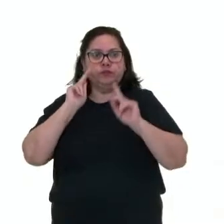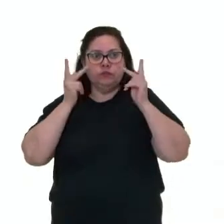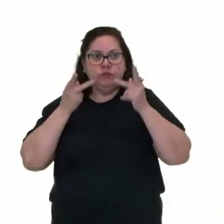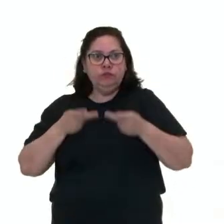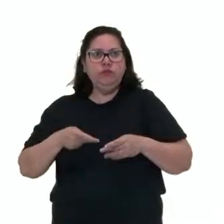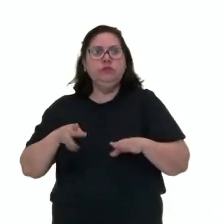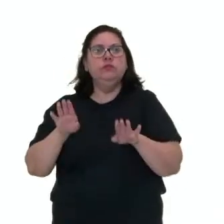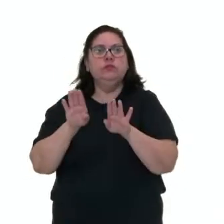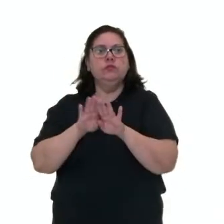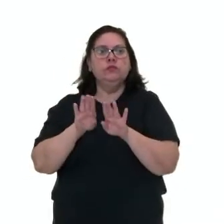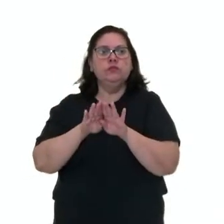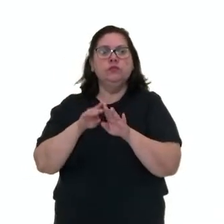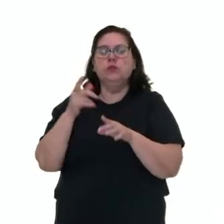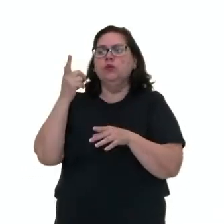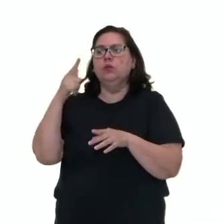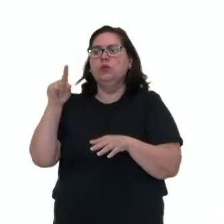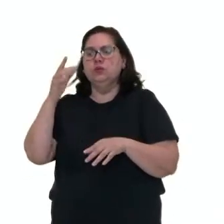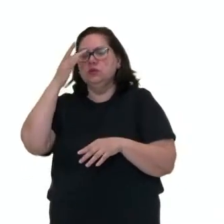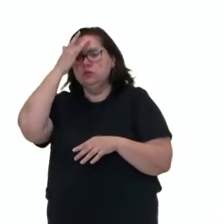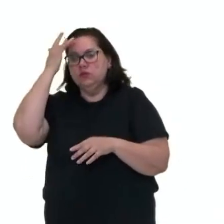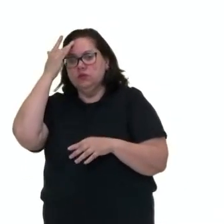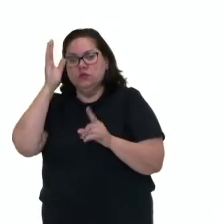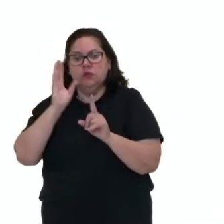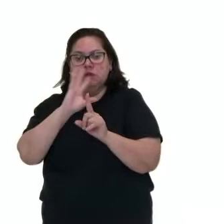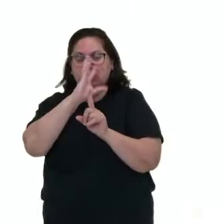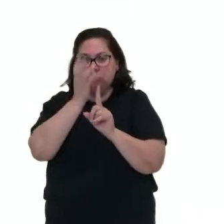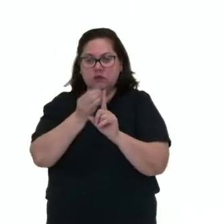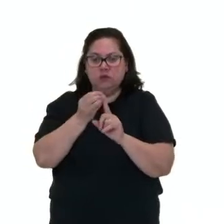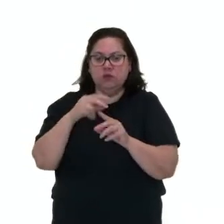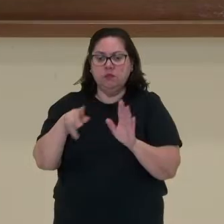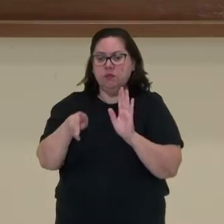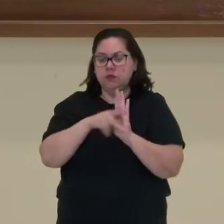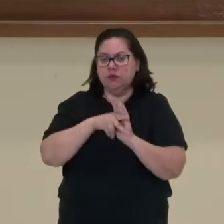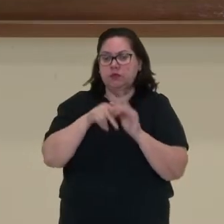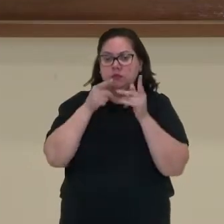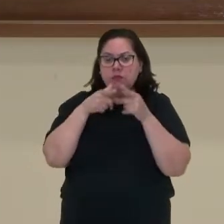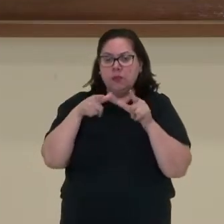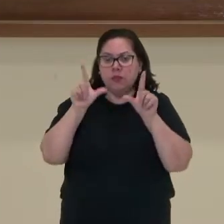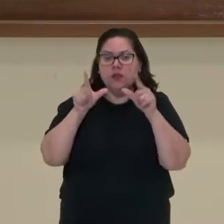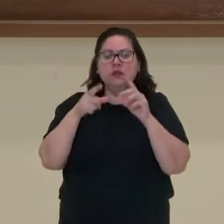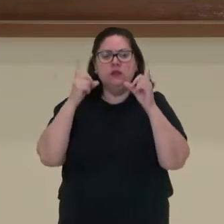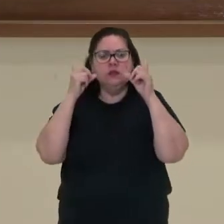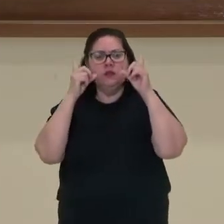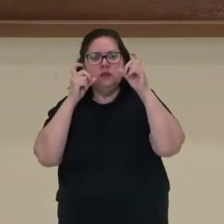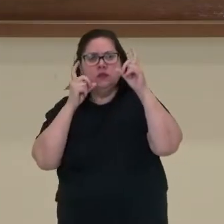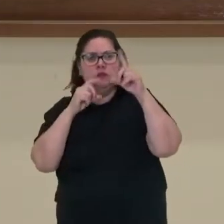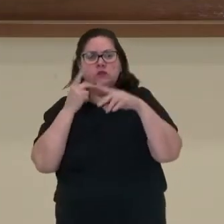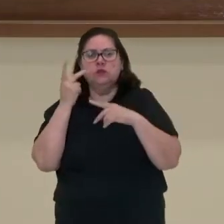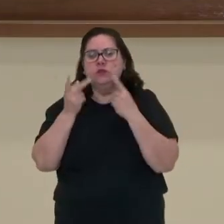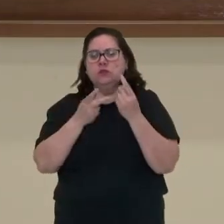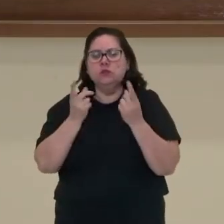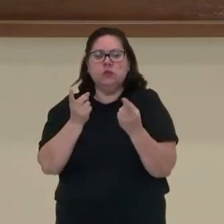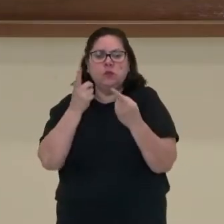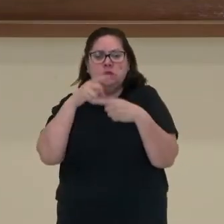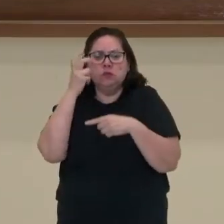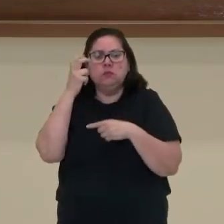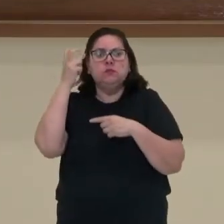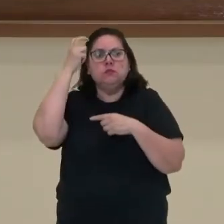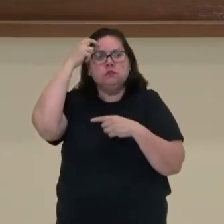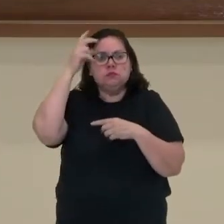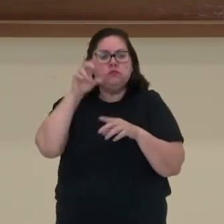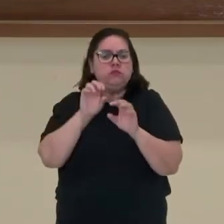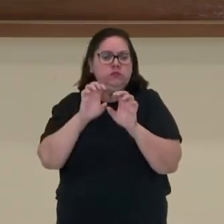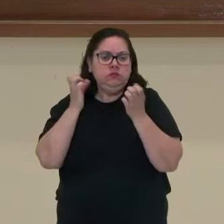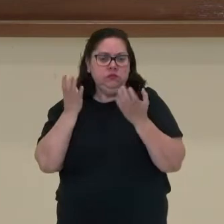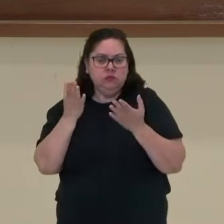também, Aline Botero, nós temos outros artistas que também utilizam essa própria linguagem, entrando como, a gente vai, vamos falar como contracultura. Se a